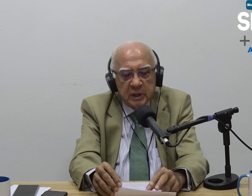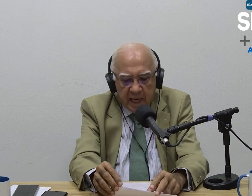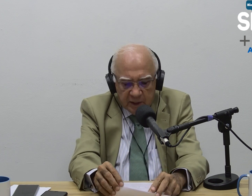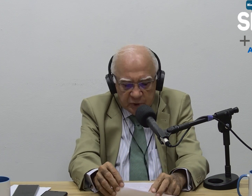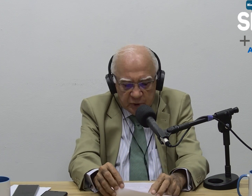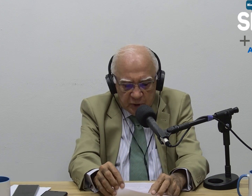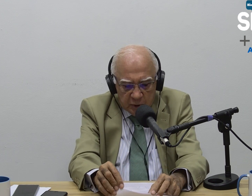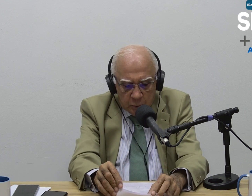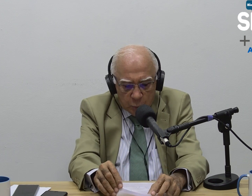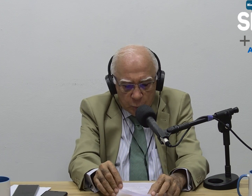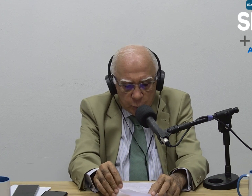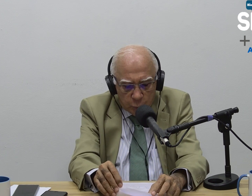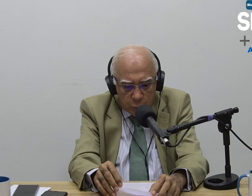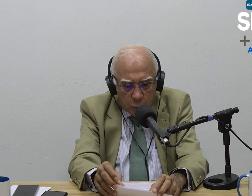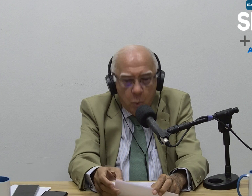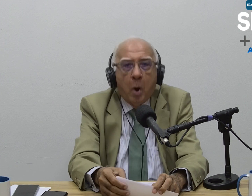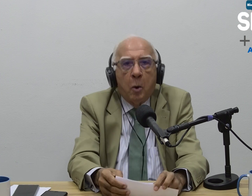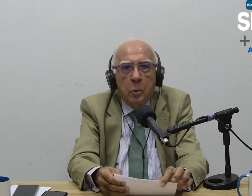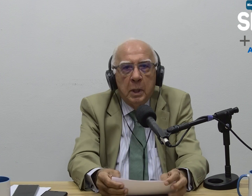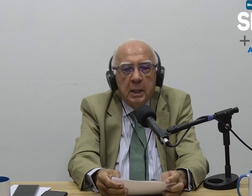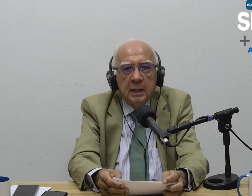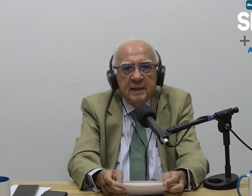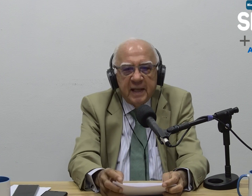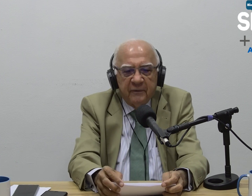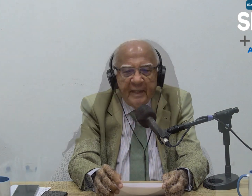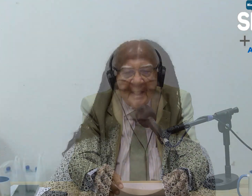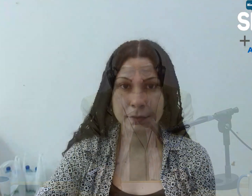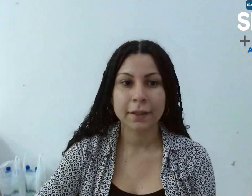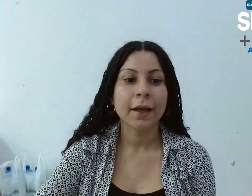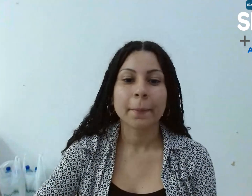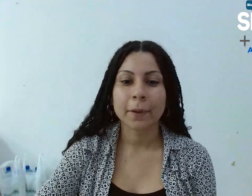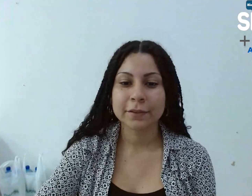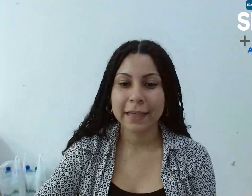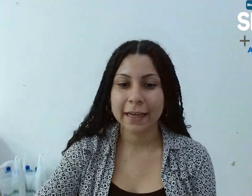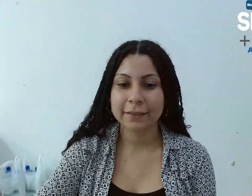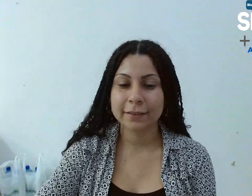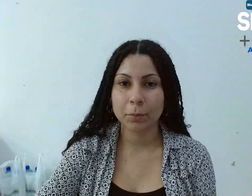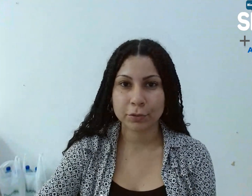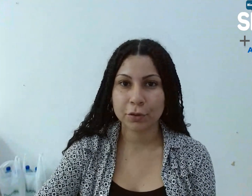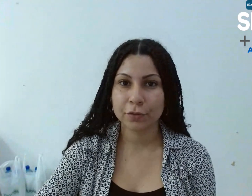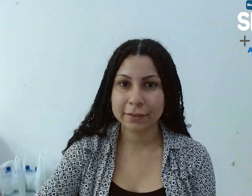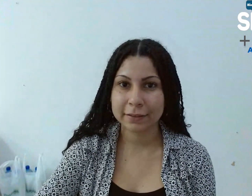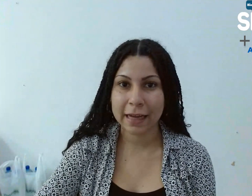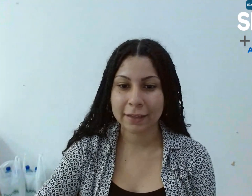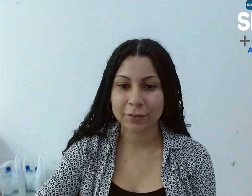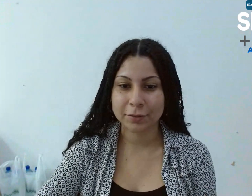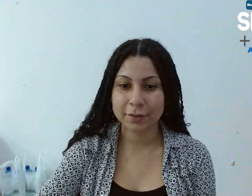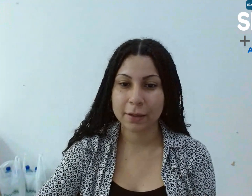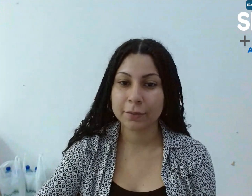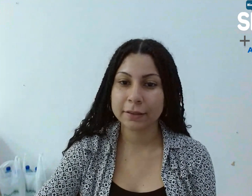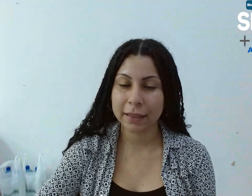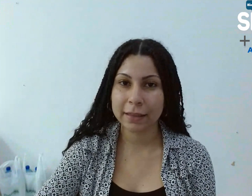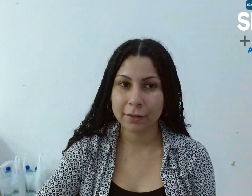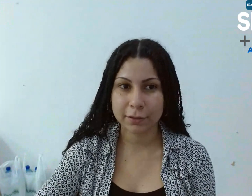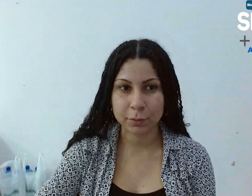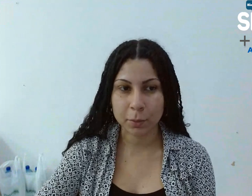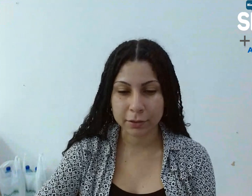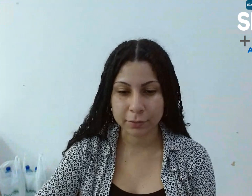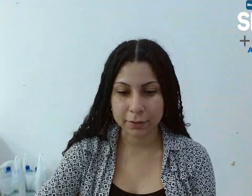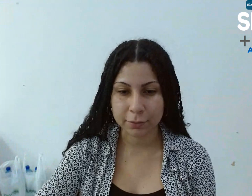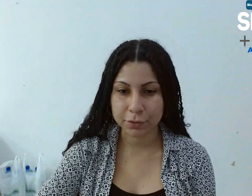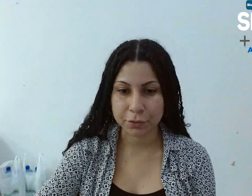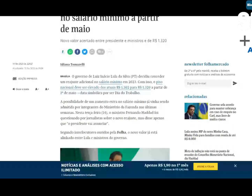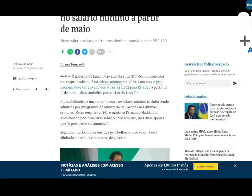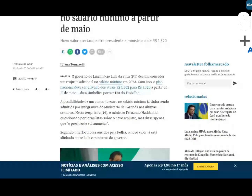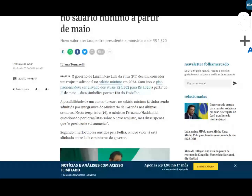o site do UOL. Stephanie. Bom dia, Edson. Bom dia, ouvintes da Rádio Assunção e internautas do